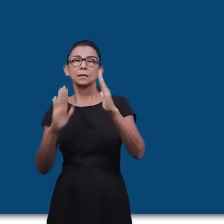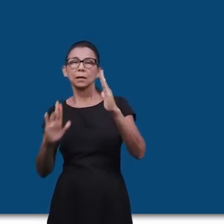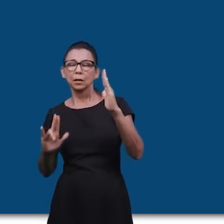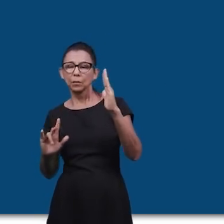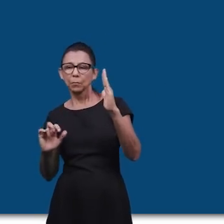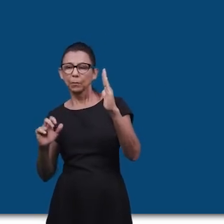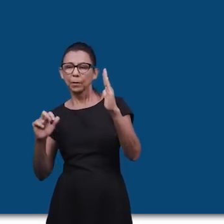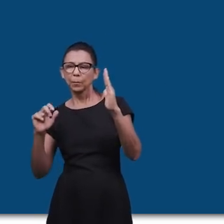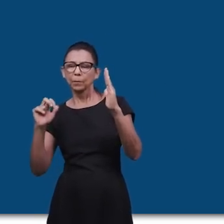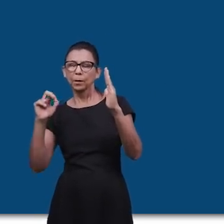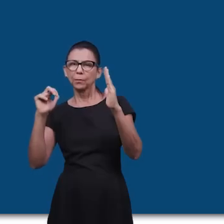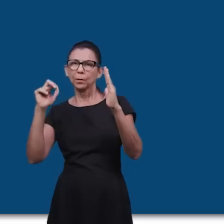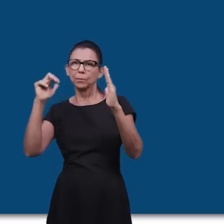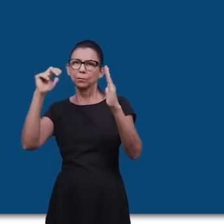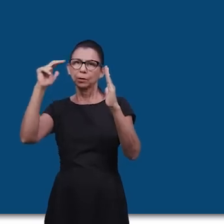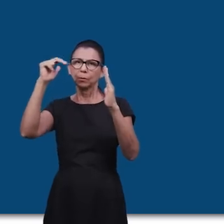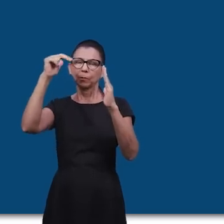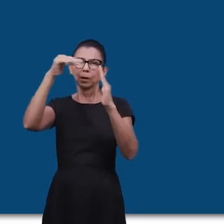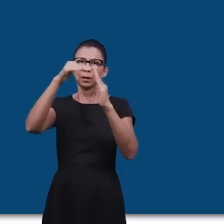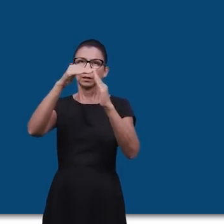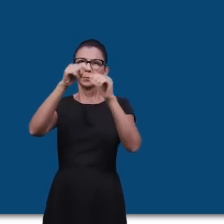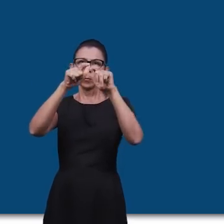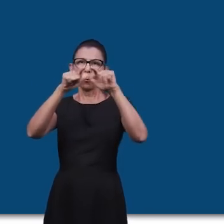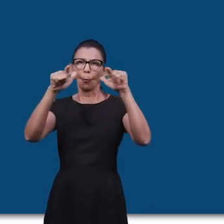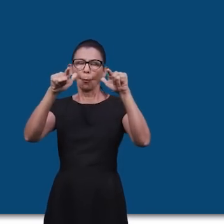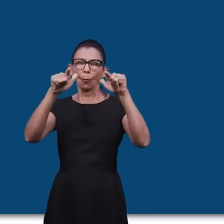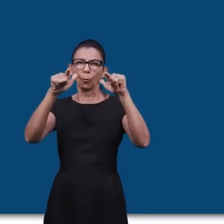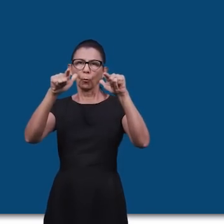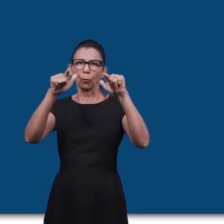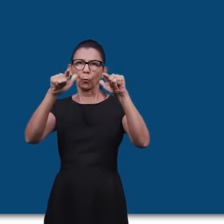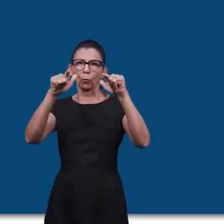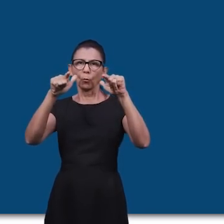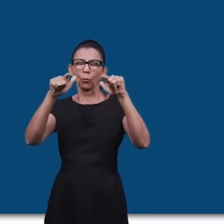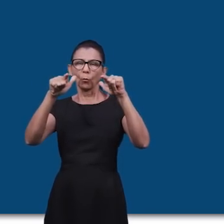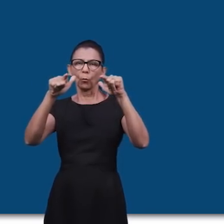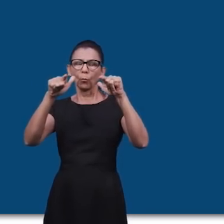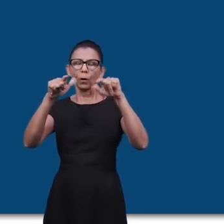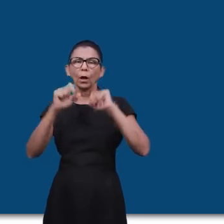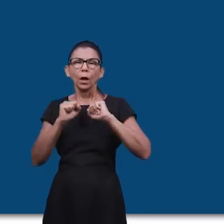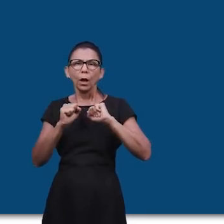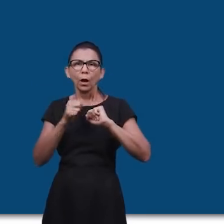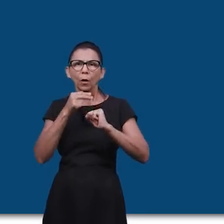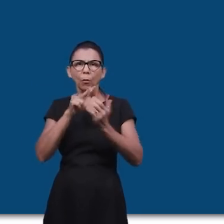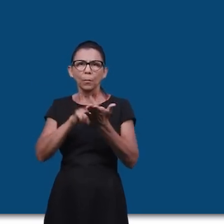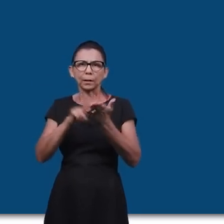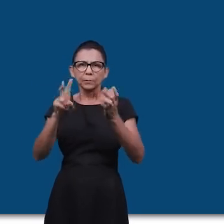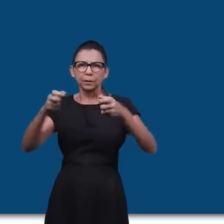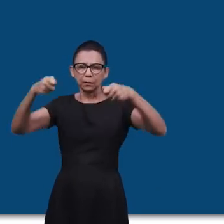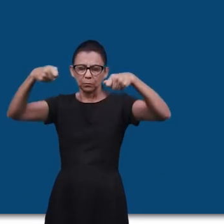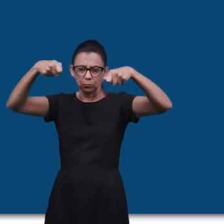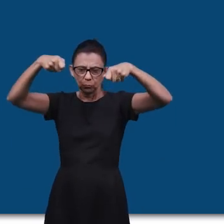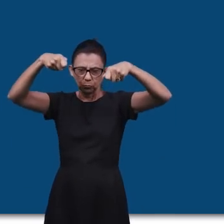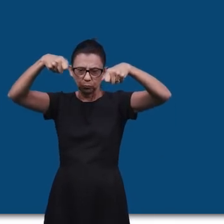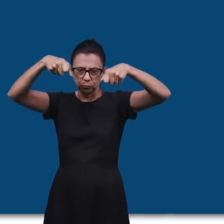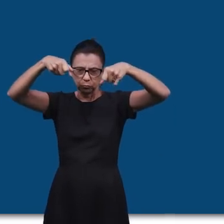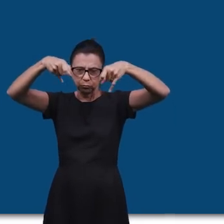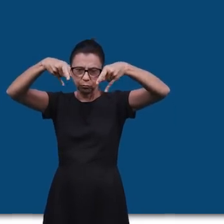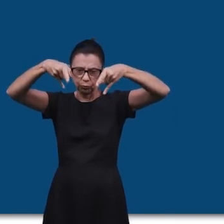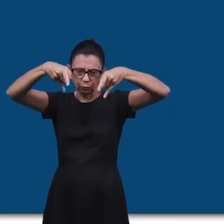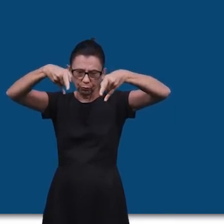telhas baixaram com a cama até o meio diante deles. Ainda no verso 23 diz